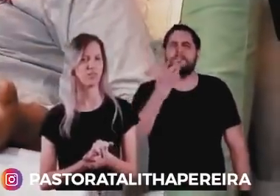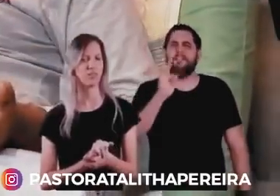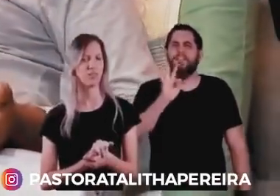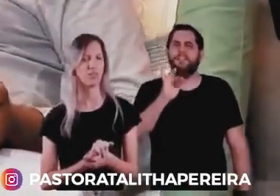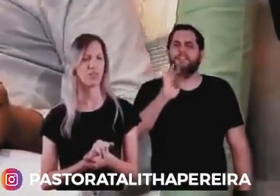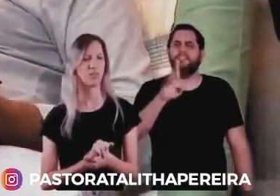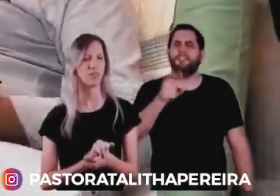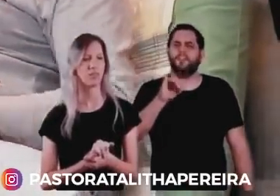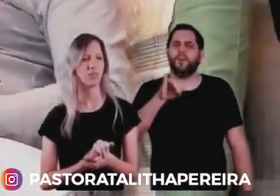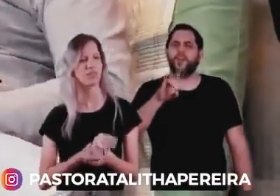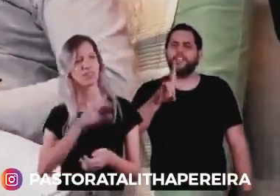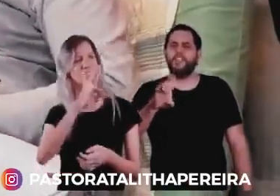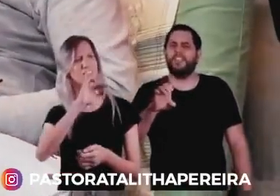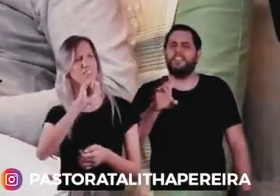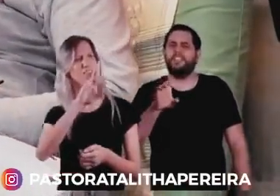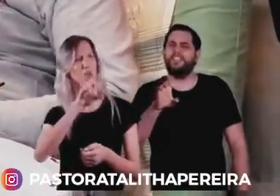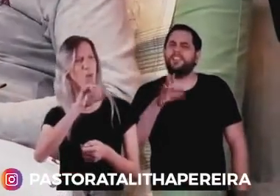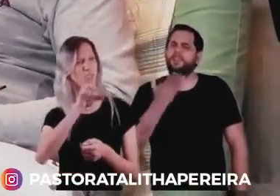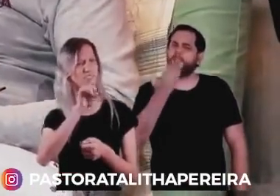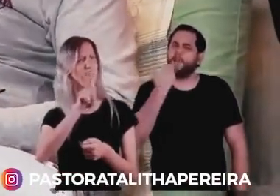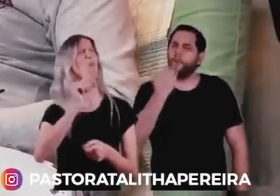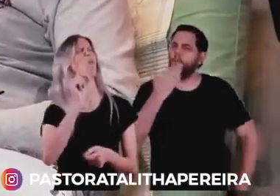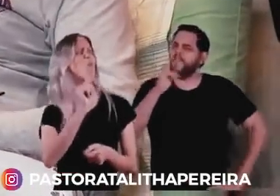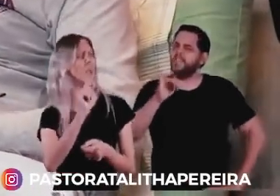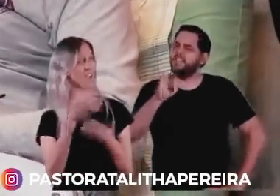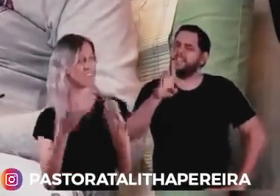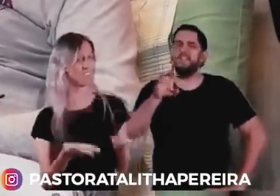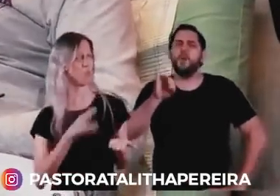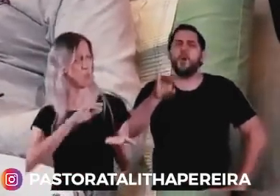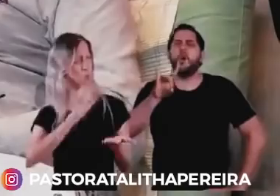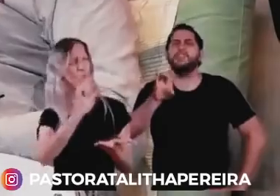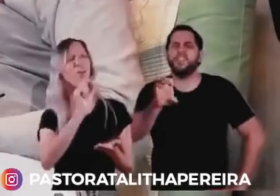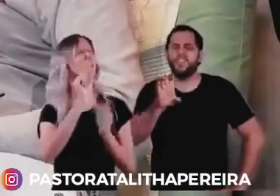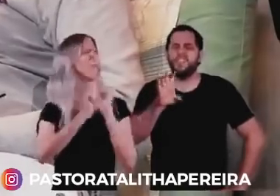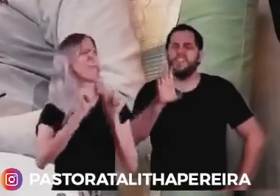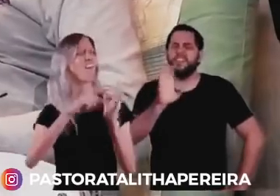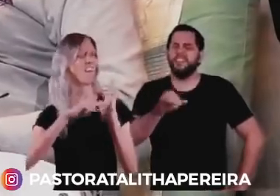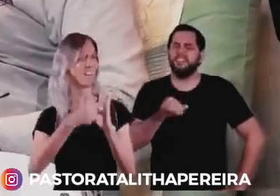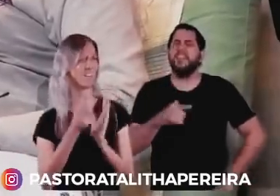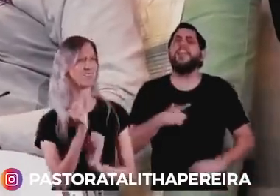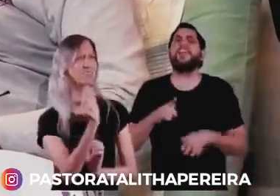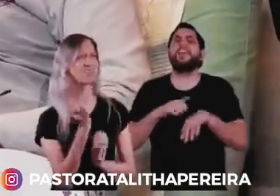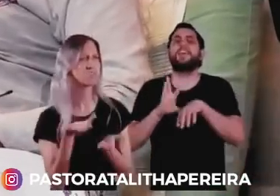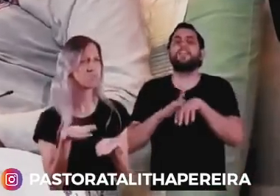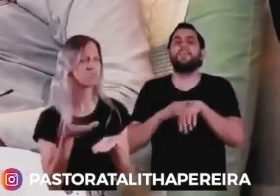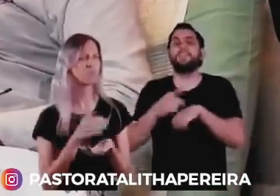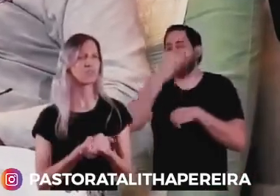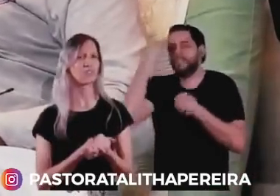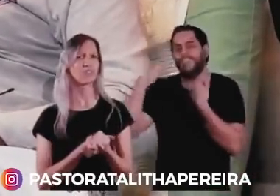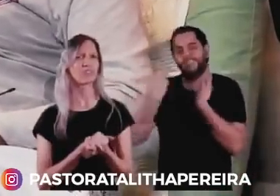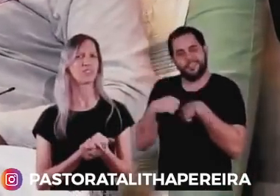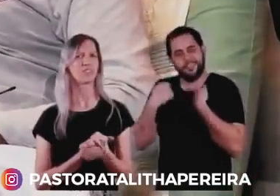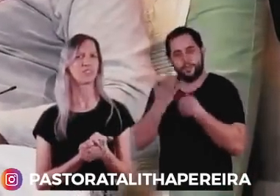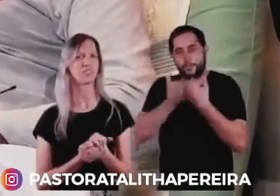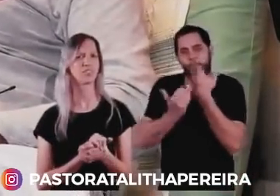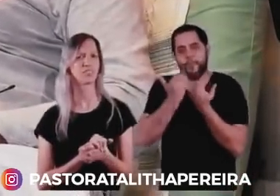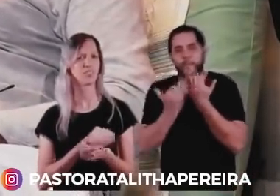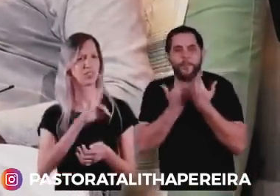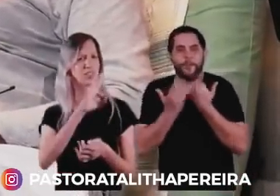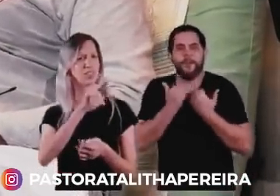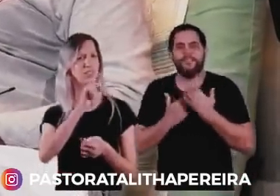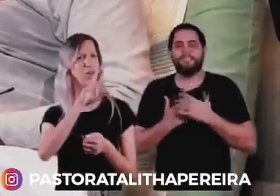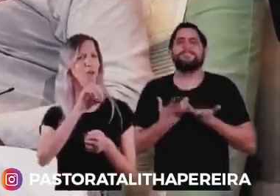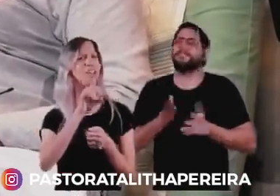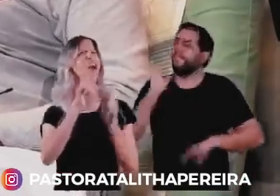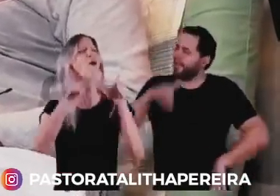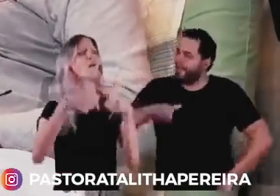né? Tiroide? Que é isso, tiroide? Tem que estar comendo, né? Tiroide, eu acho que é tiroide. O que é isso, tiroide? É aquela necessidade para estar comendo, gente. Tiroide da onde,